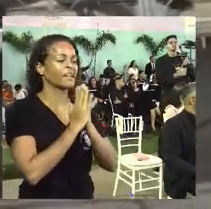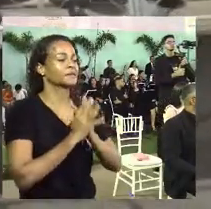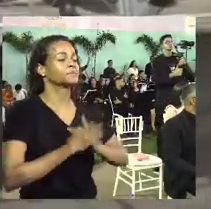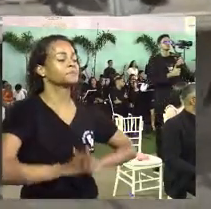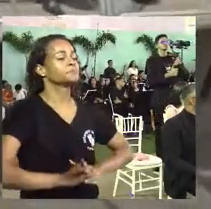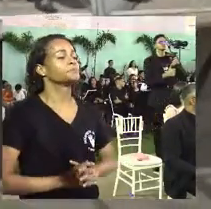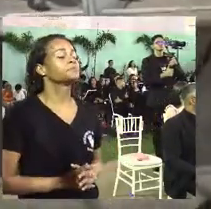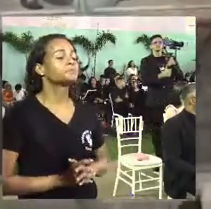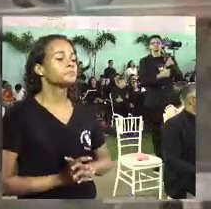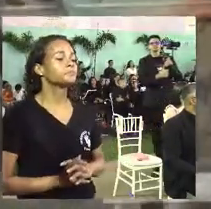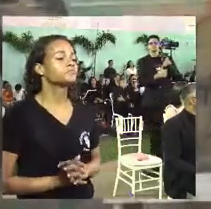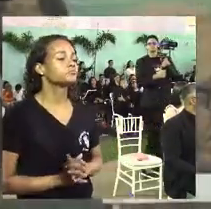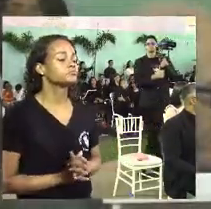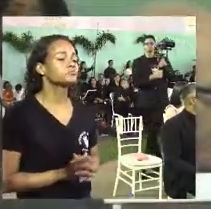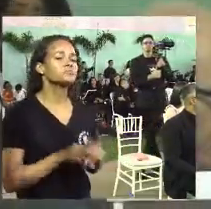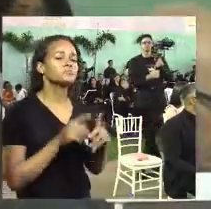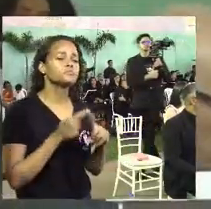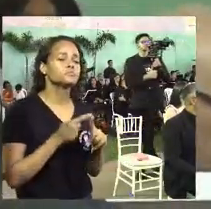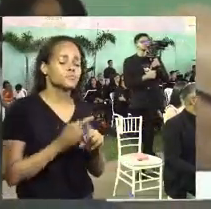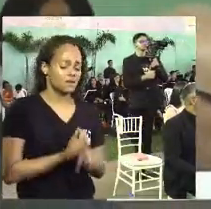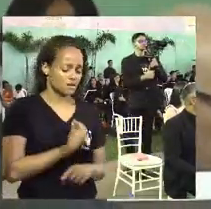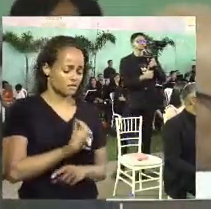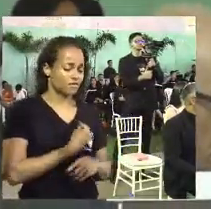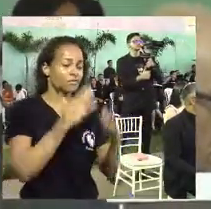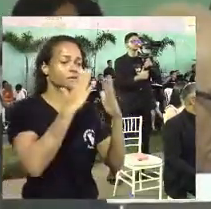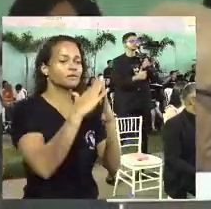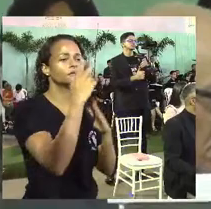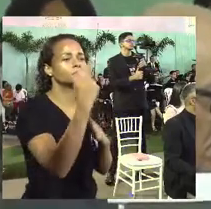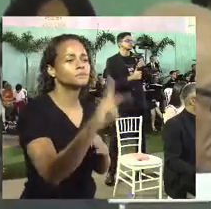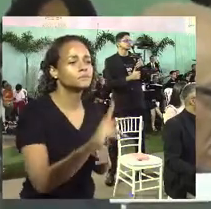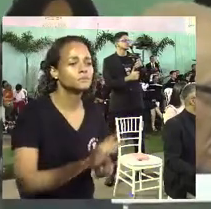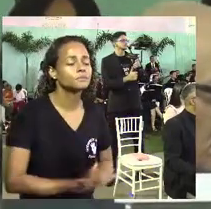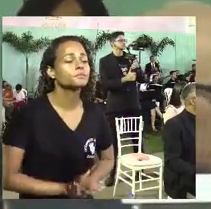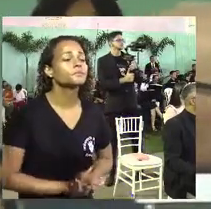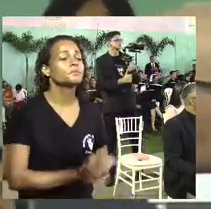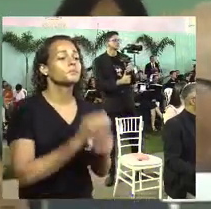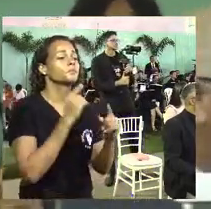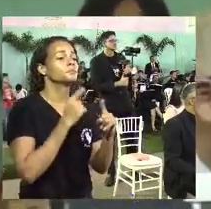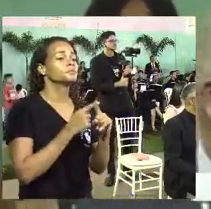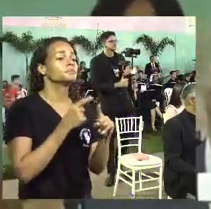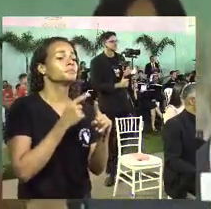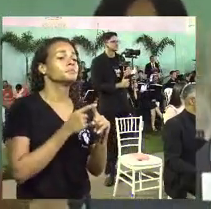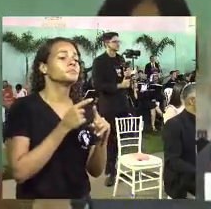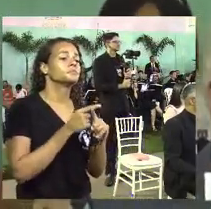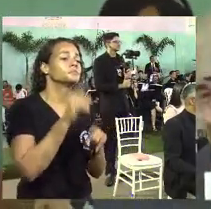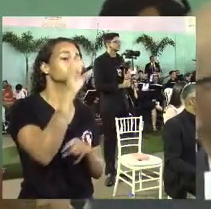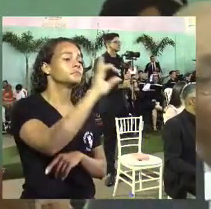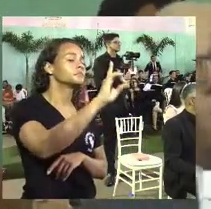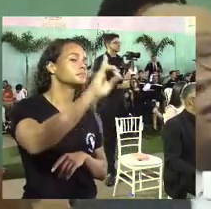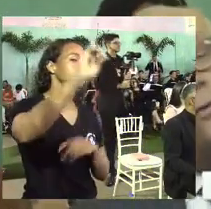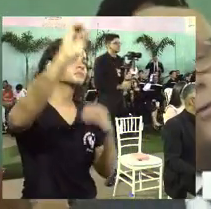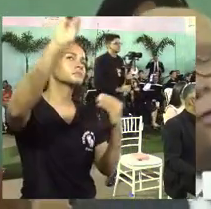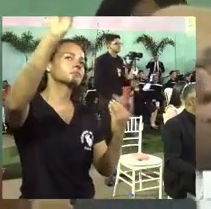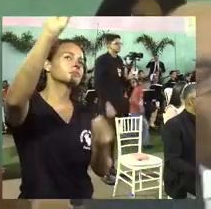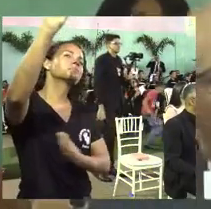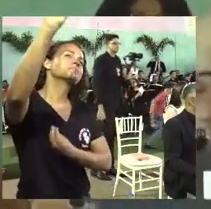Ele Vive que ele vive na tua casa porque ele